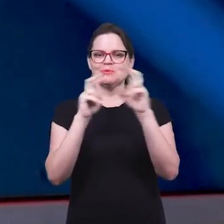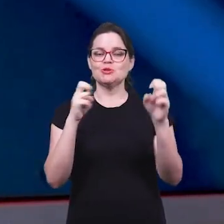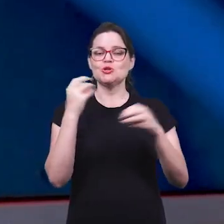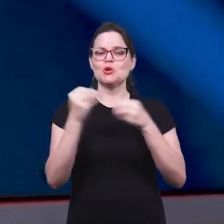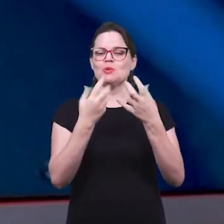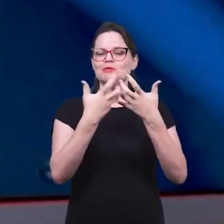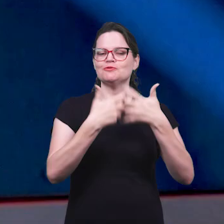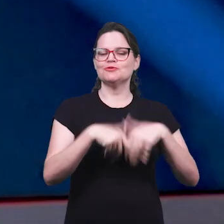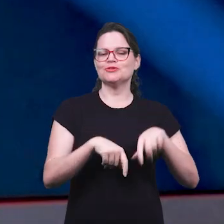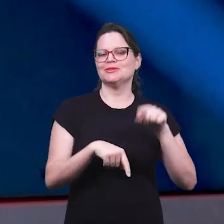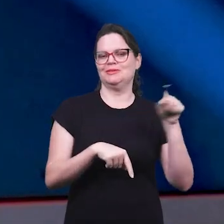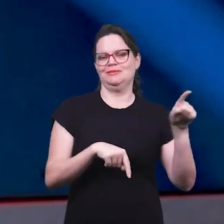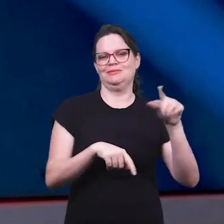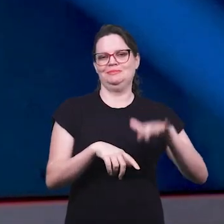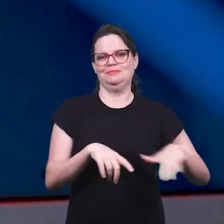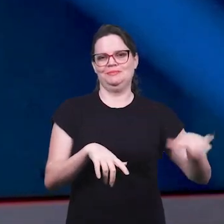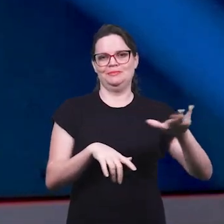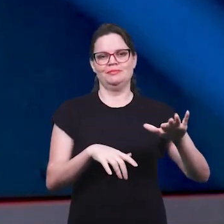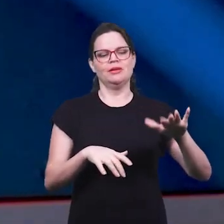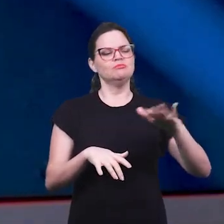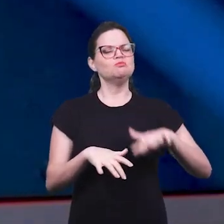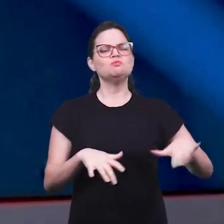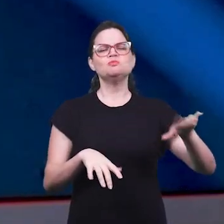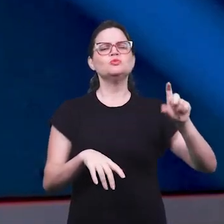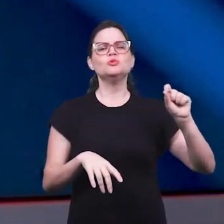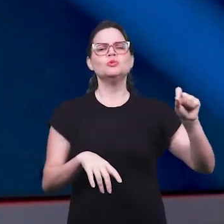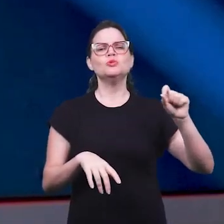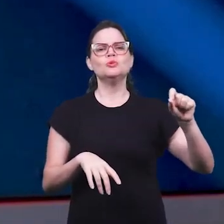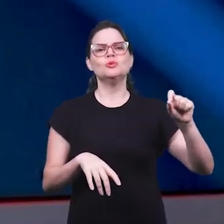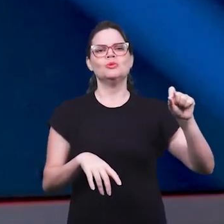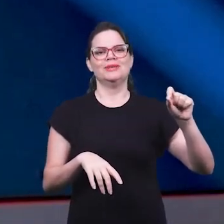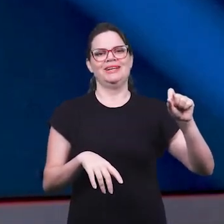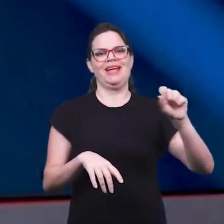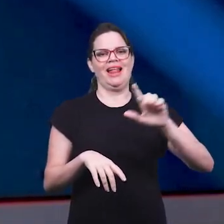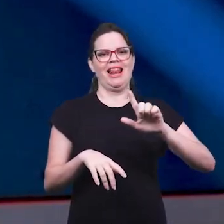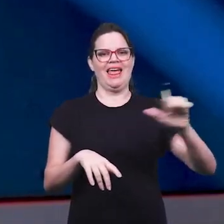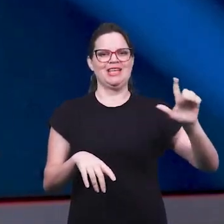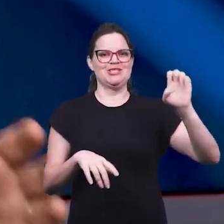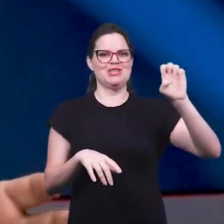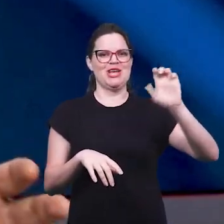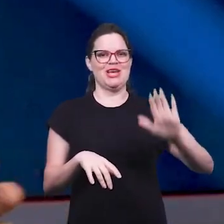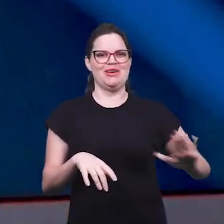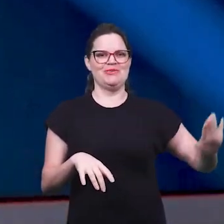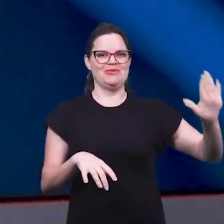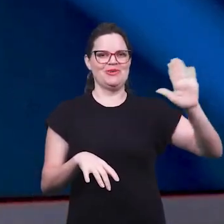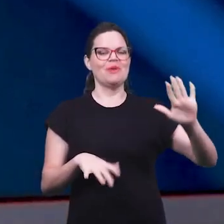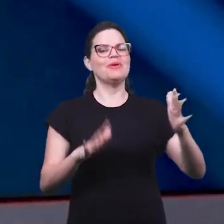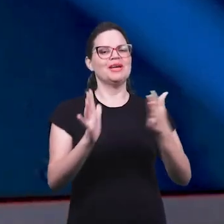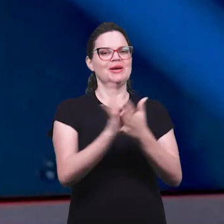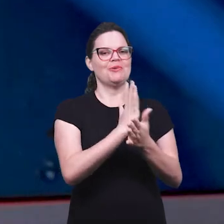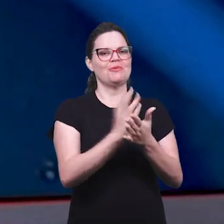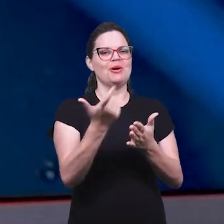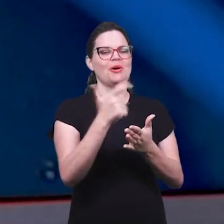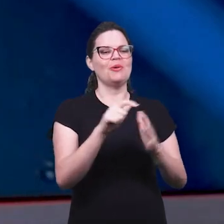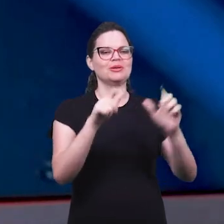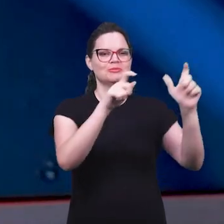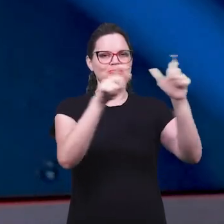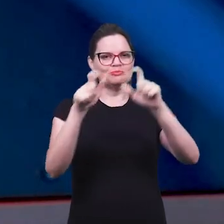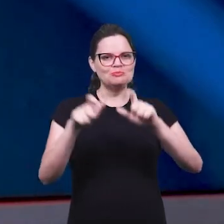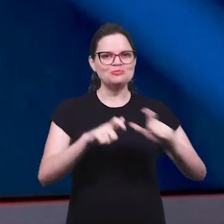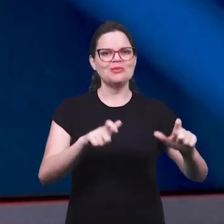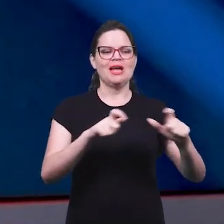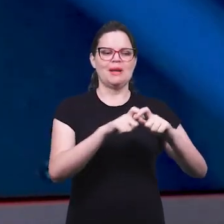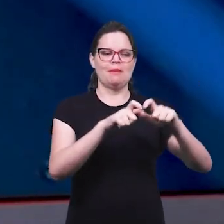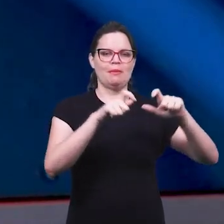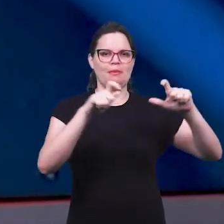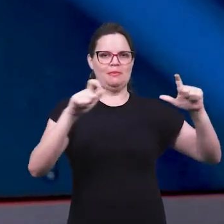obra nesta região específica. E essa região é o leste europeu e mais algumas áreas onde a obra tem crescido